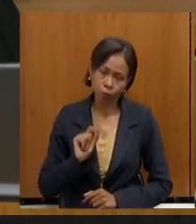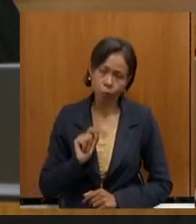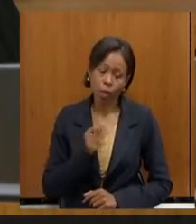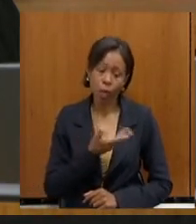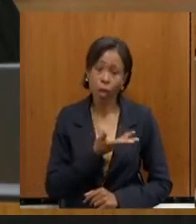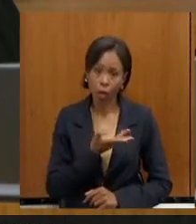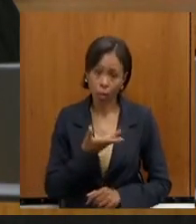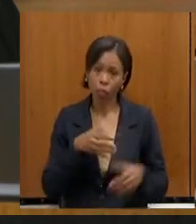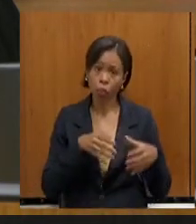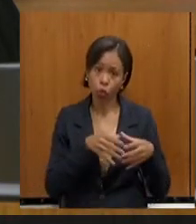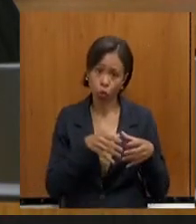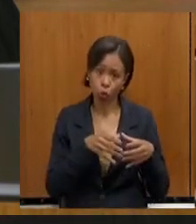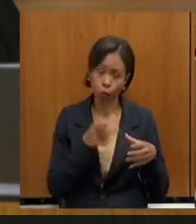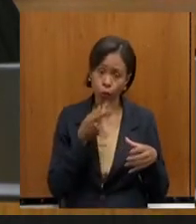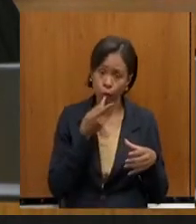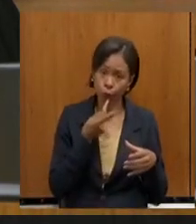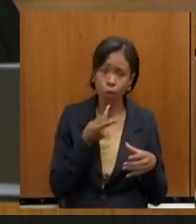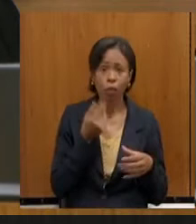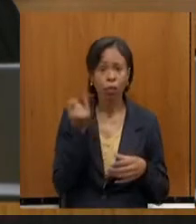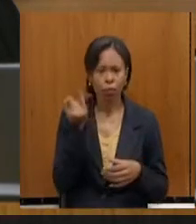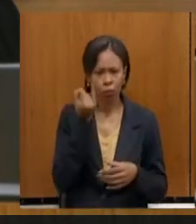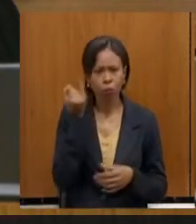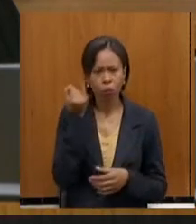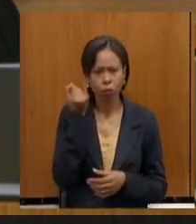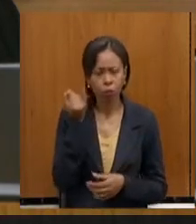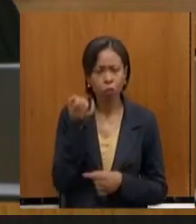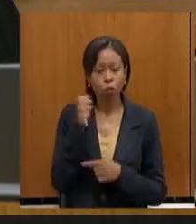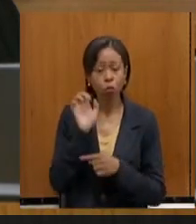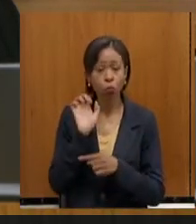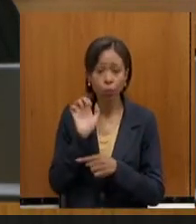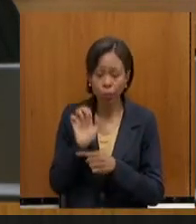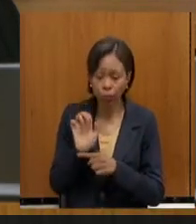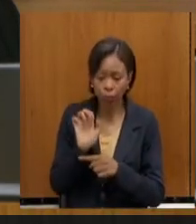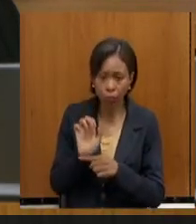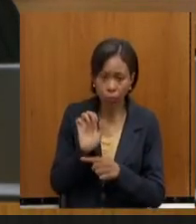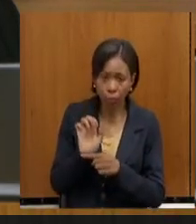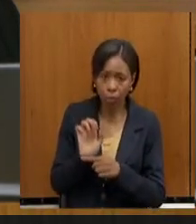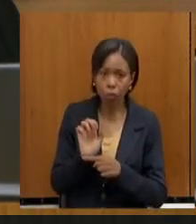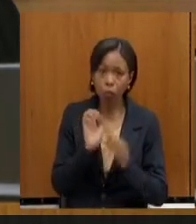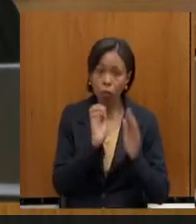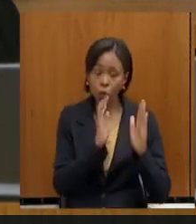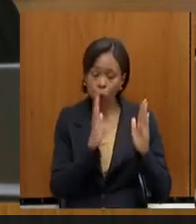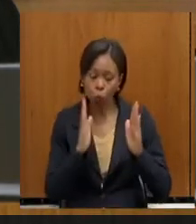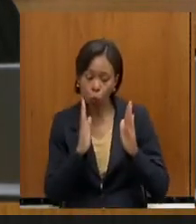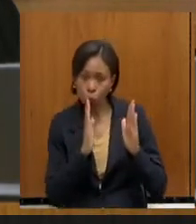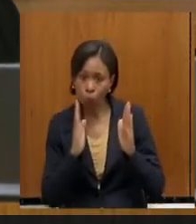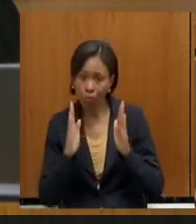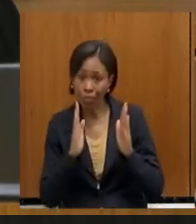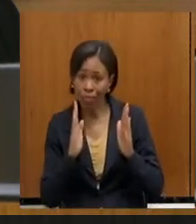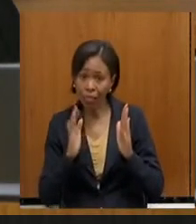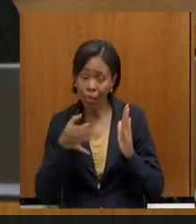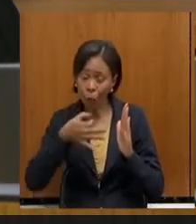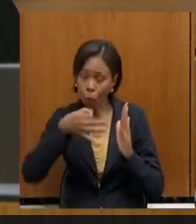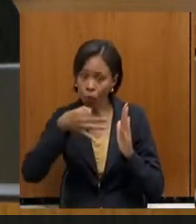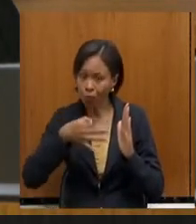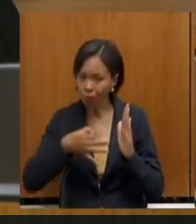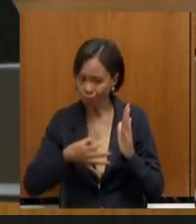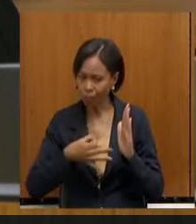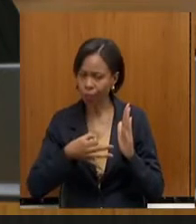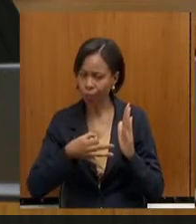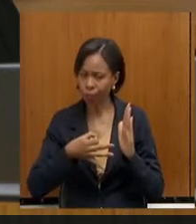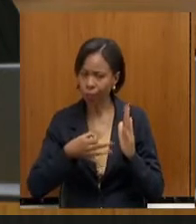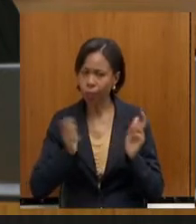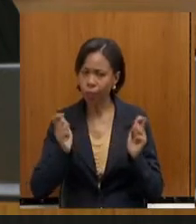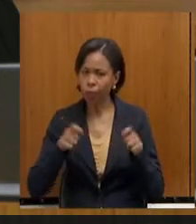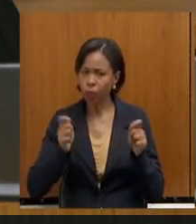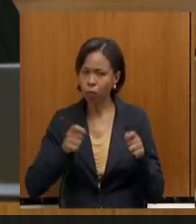colocado a questão da importância de que o estado tenha nenhum tempo necessário para que se Aprecia